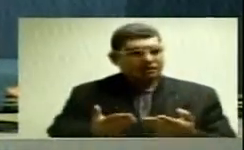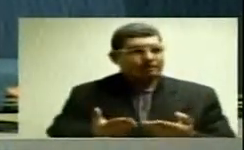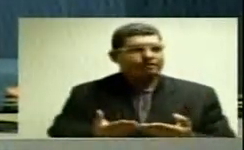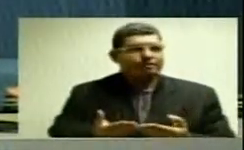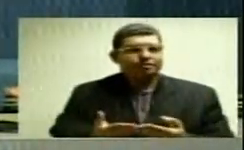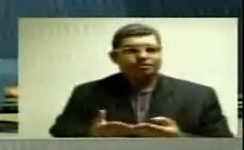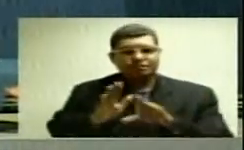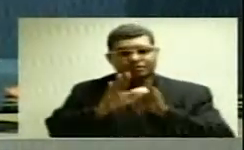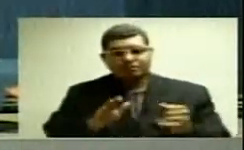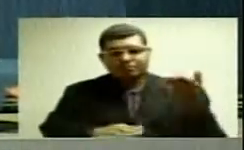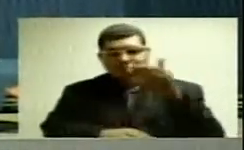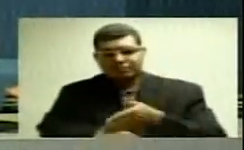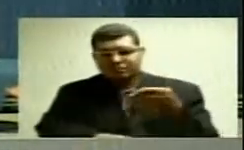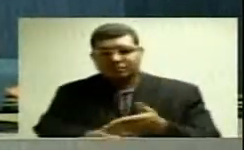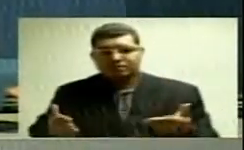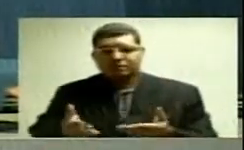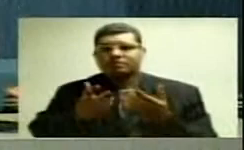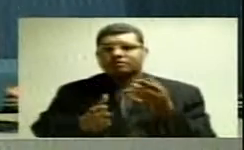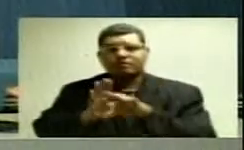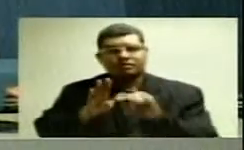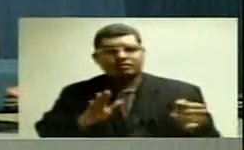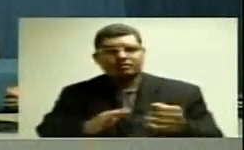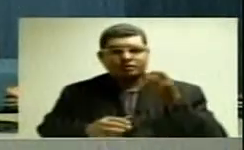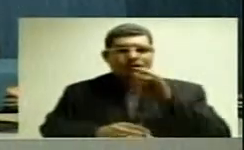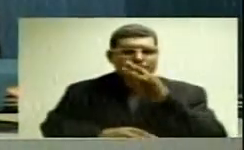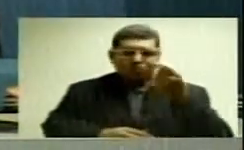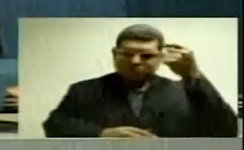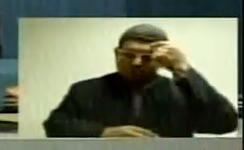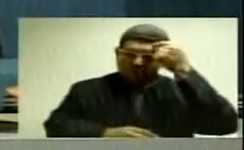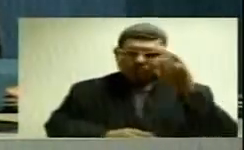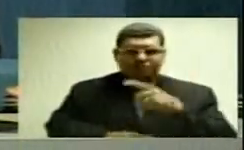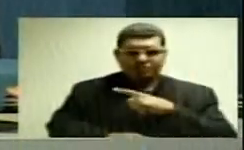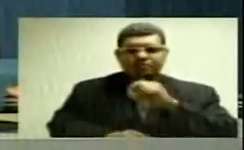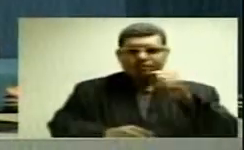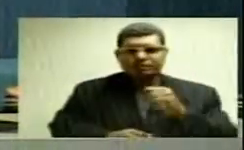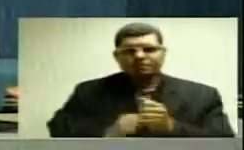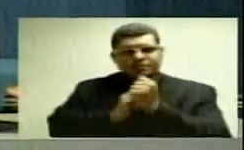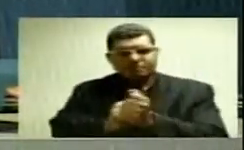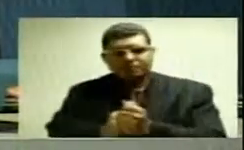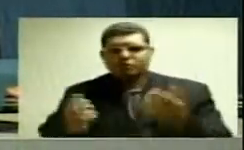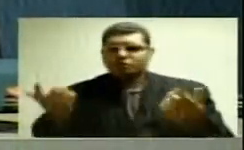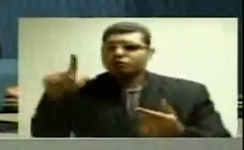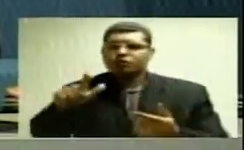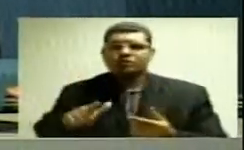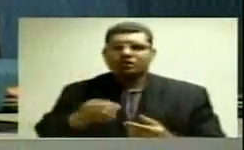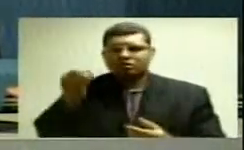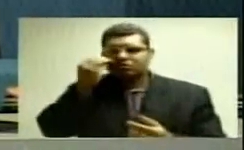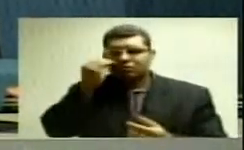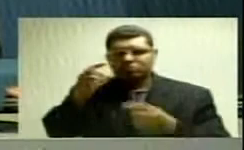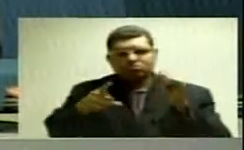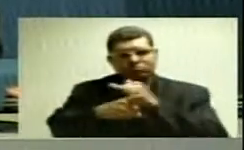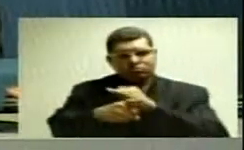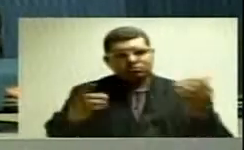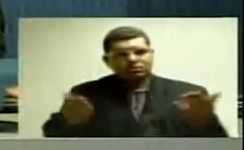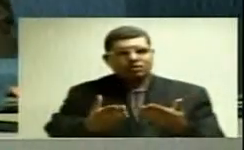prevalecerá essa lei irrevogável, que é a lei do bom senso, que deve ser acompanhada de outra, a lei do interesse